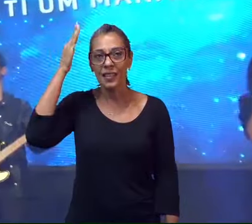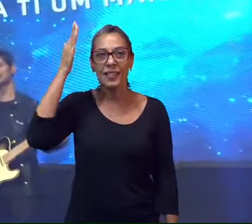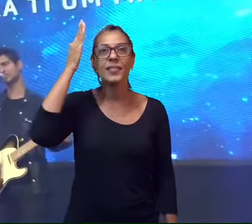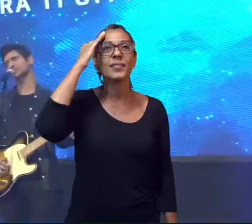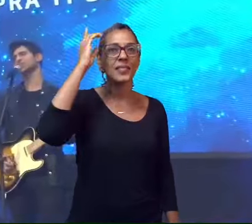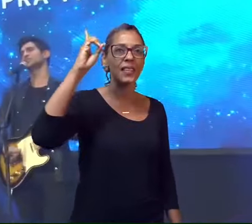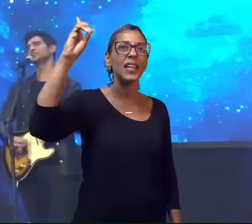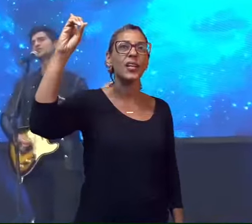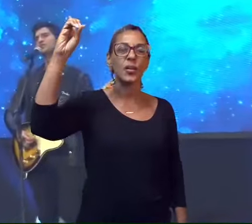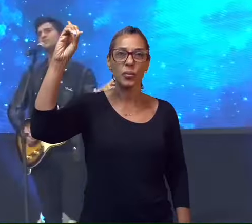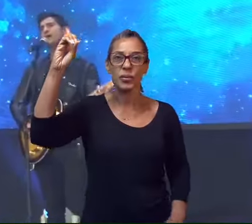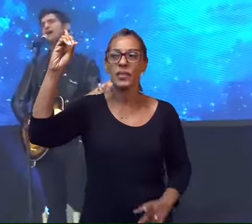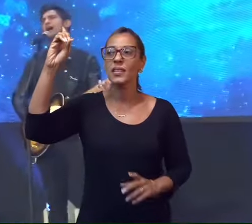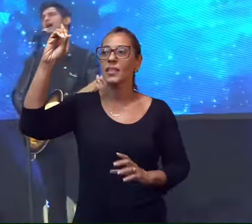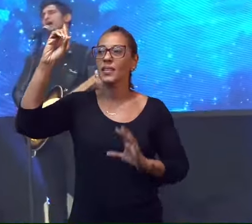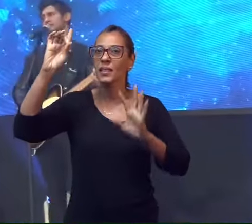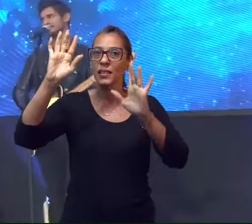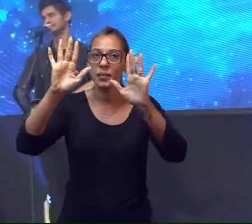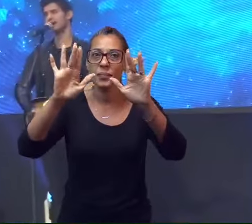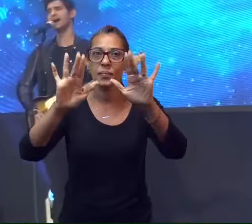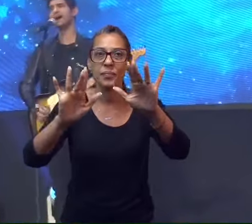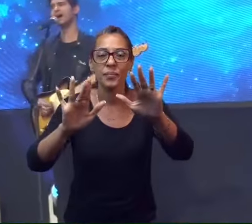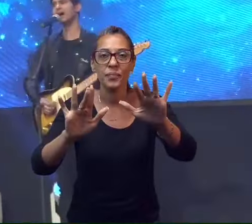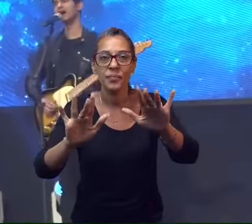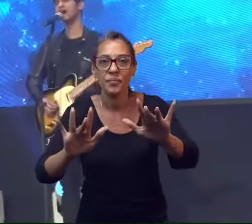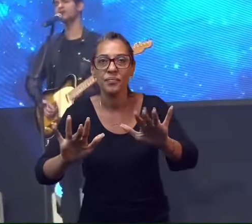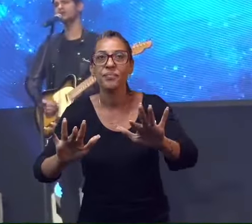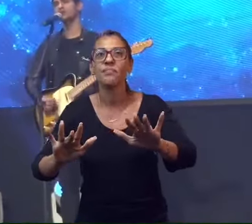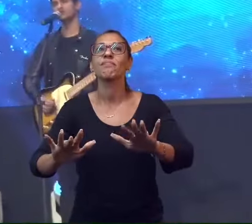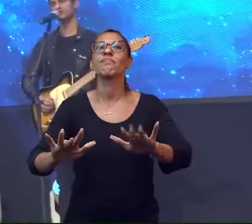para ti o mar